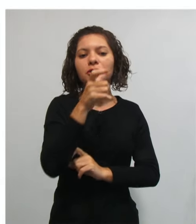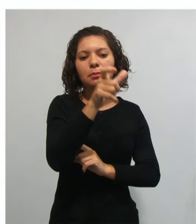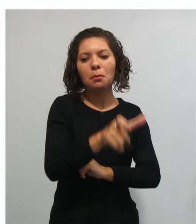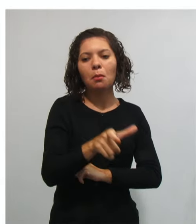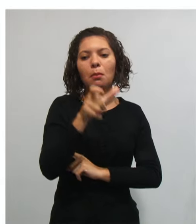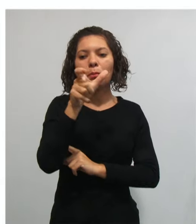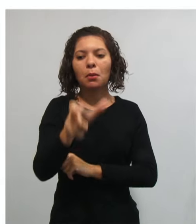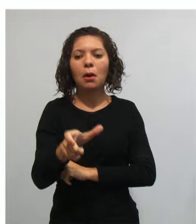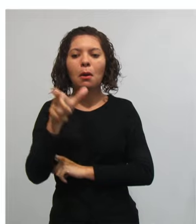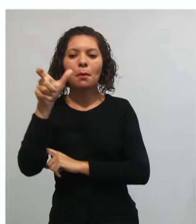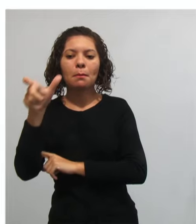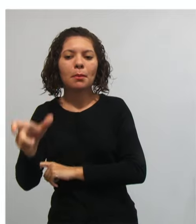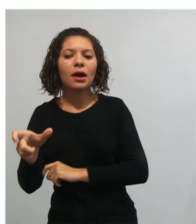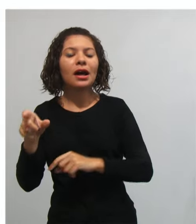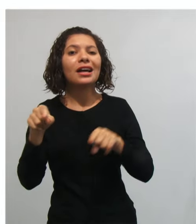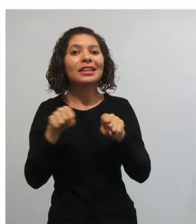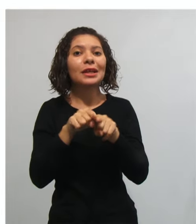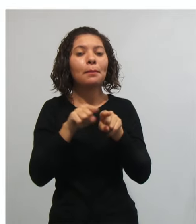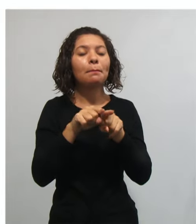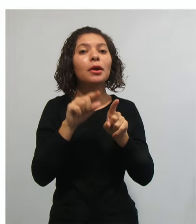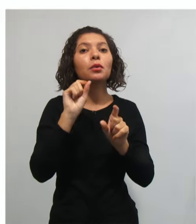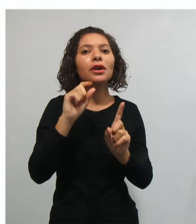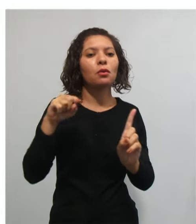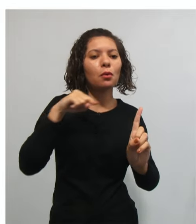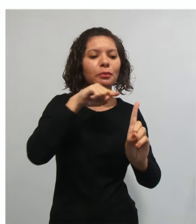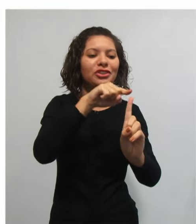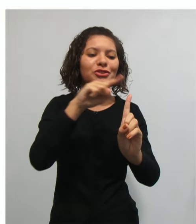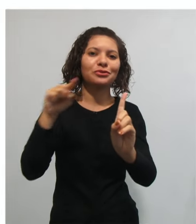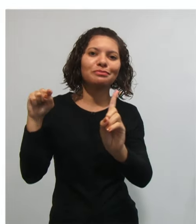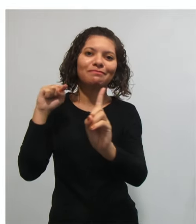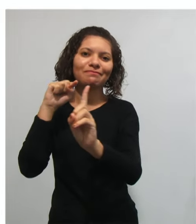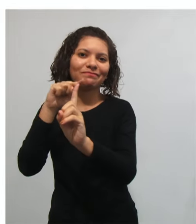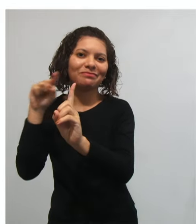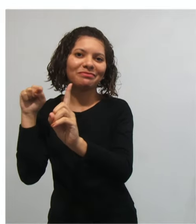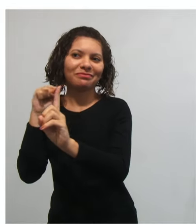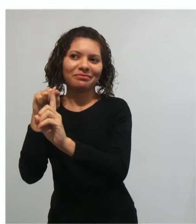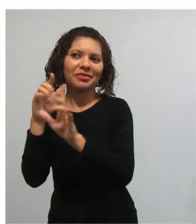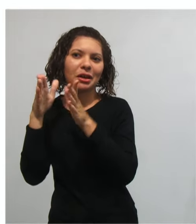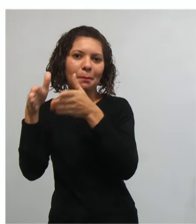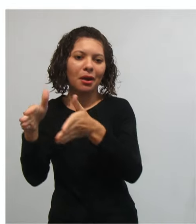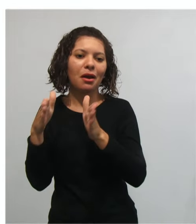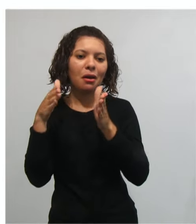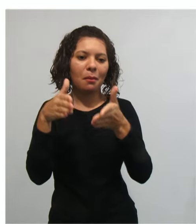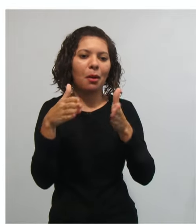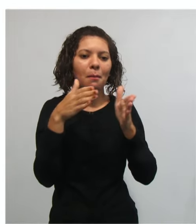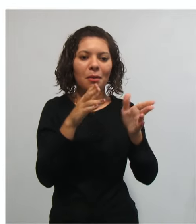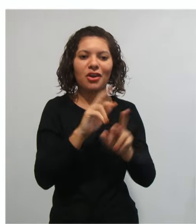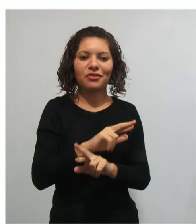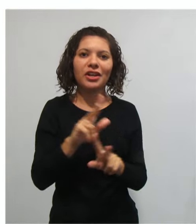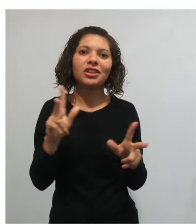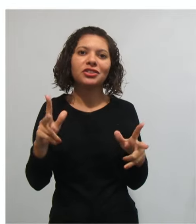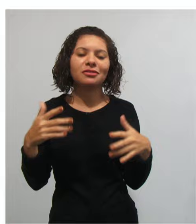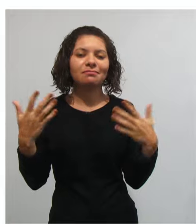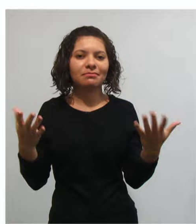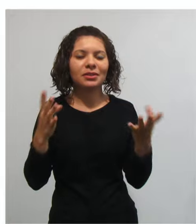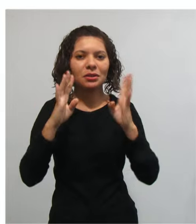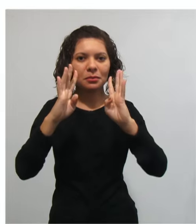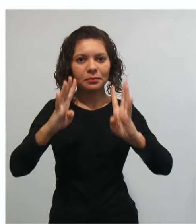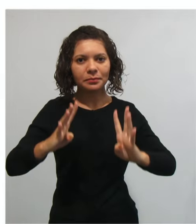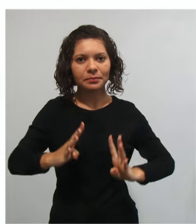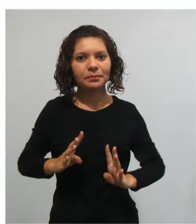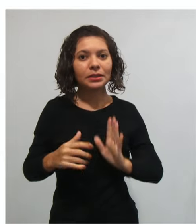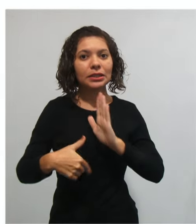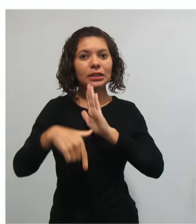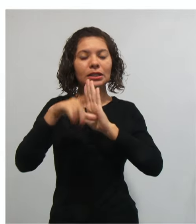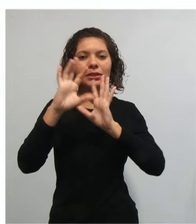etárias e para o mesmo Campo objetivos específicos e diferentes para cada etária Ok então